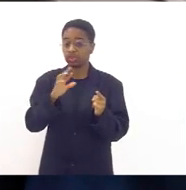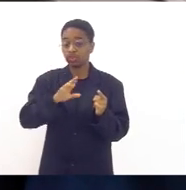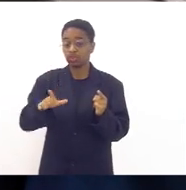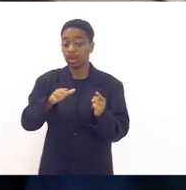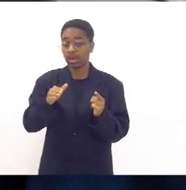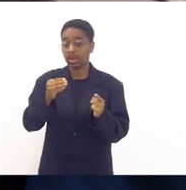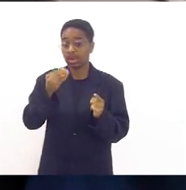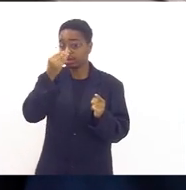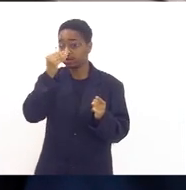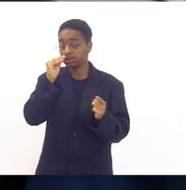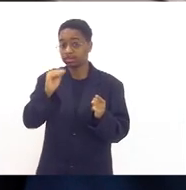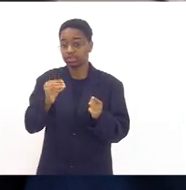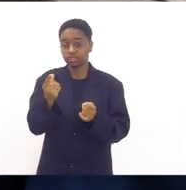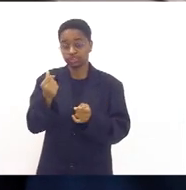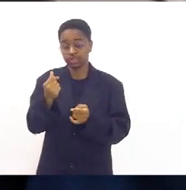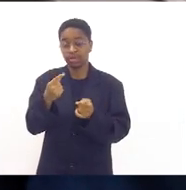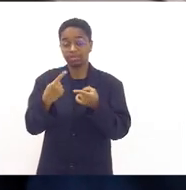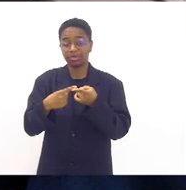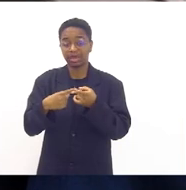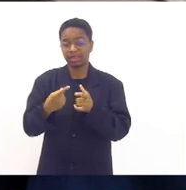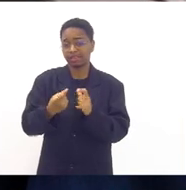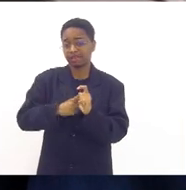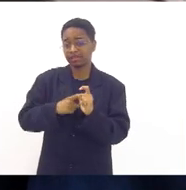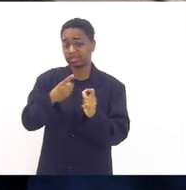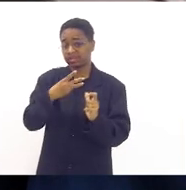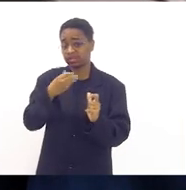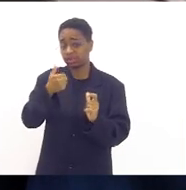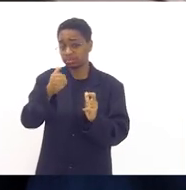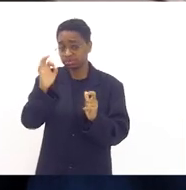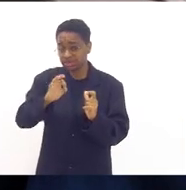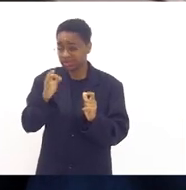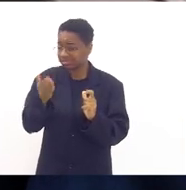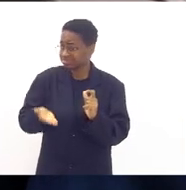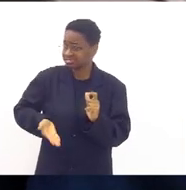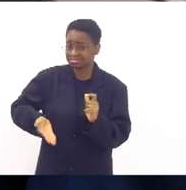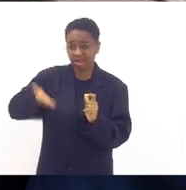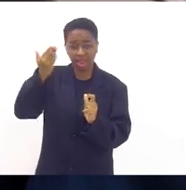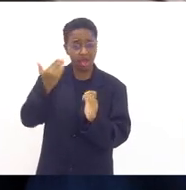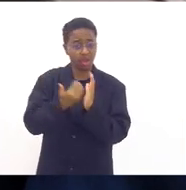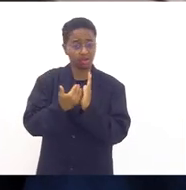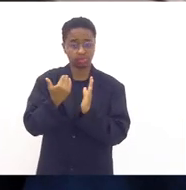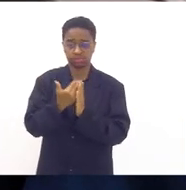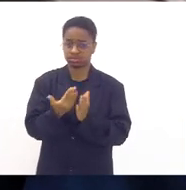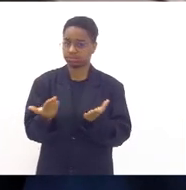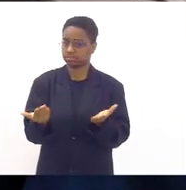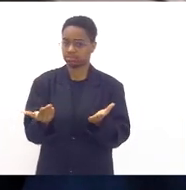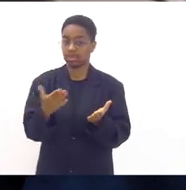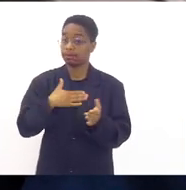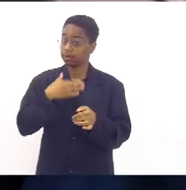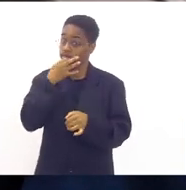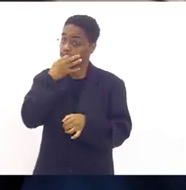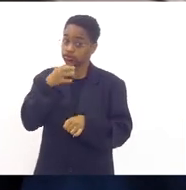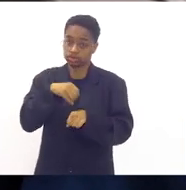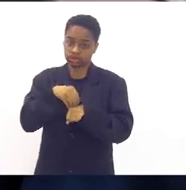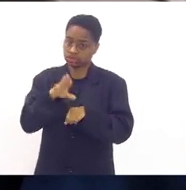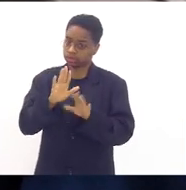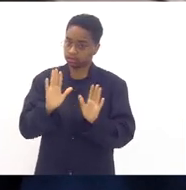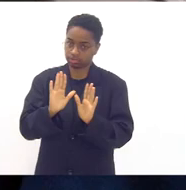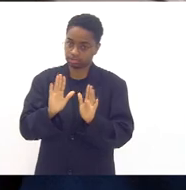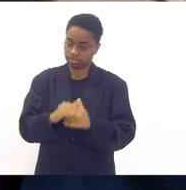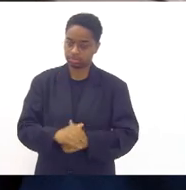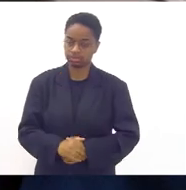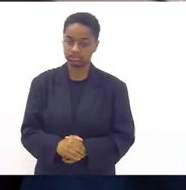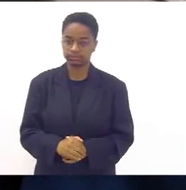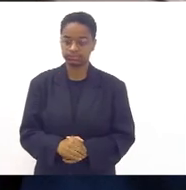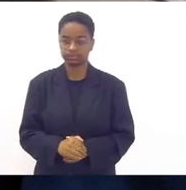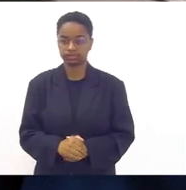Uma inadimplência de 31% é muito alta. Também é só sugestão, presidente. Deputado,